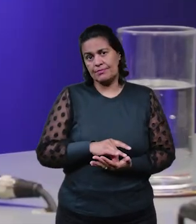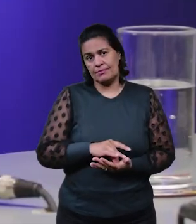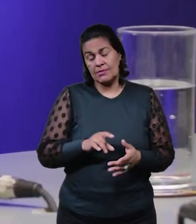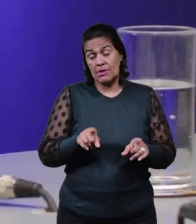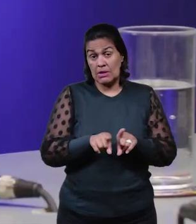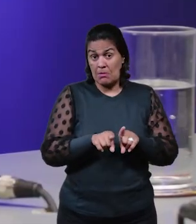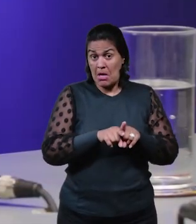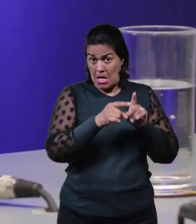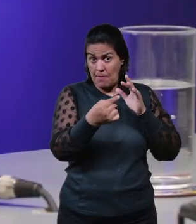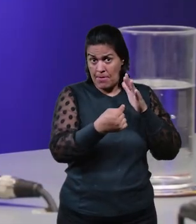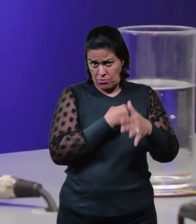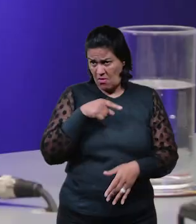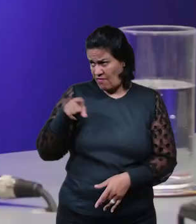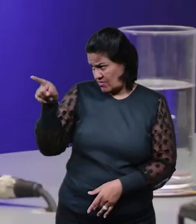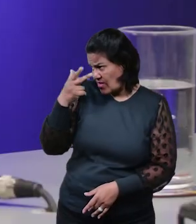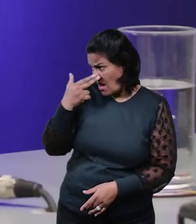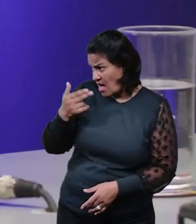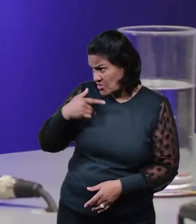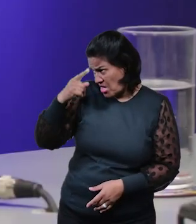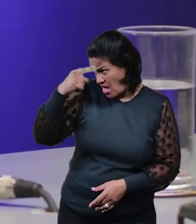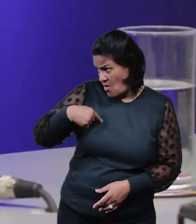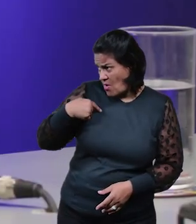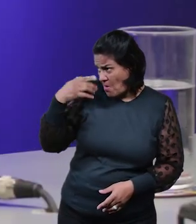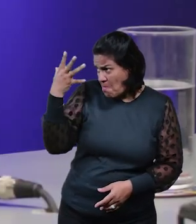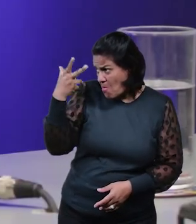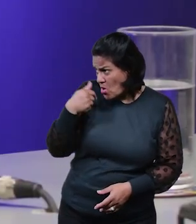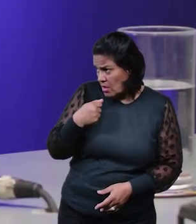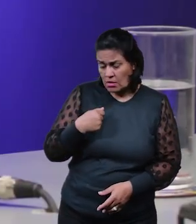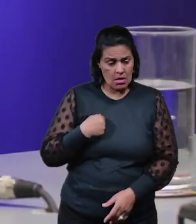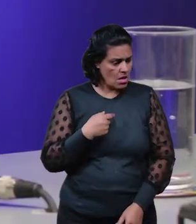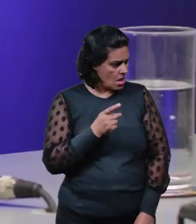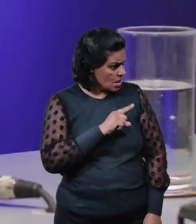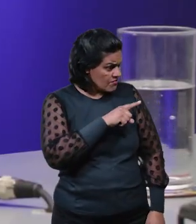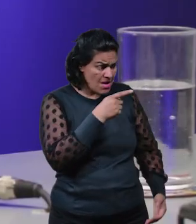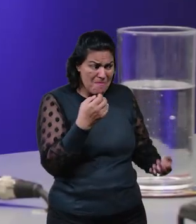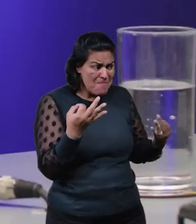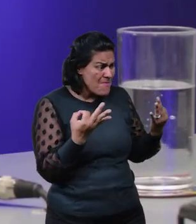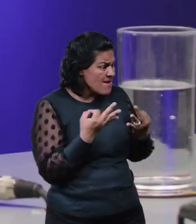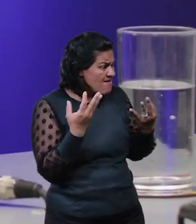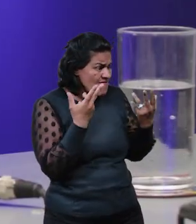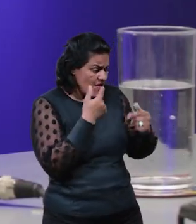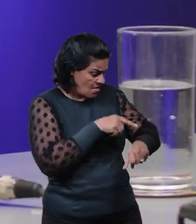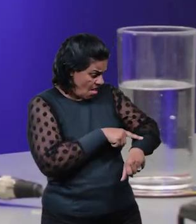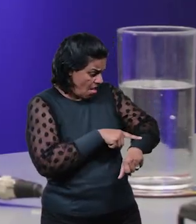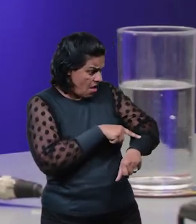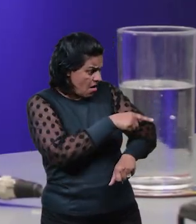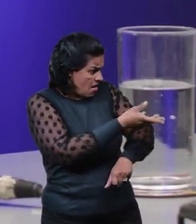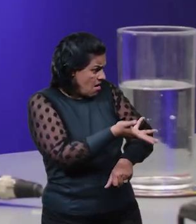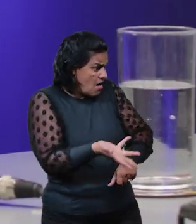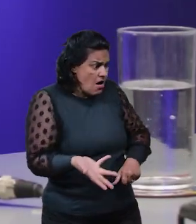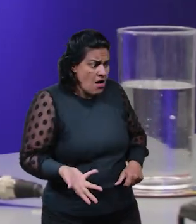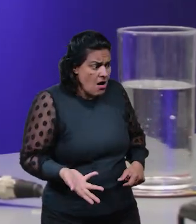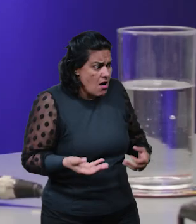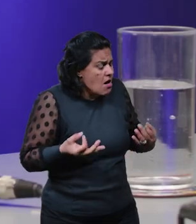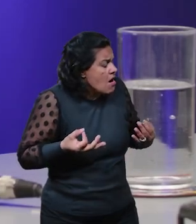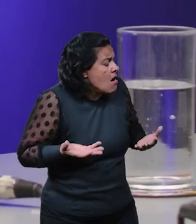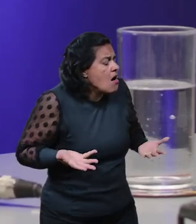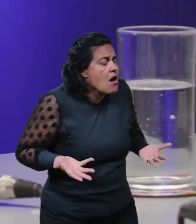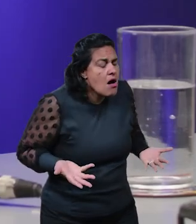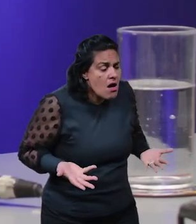assim, tá, você acha que eu sou bonita? Quando eu falei, tipo, não, você é belíssima, uma pele negra que brilha, reluz, e tá